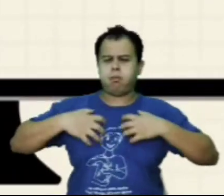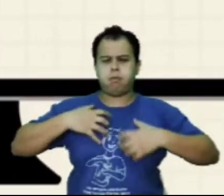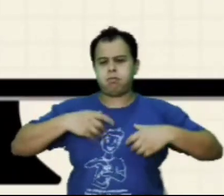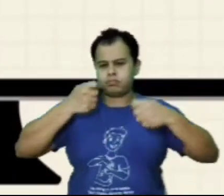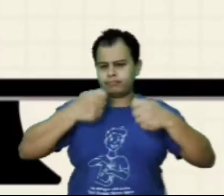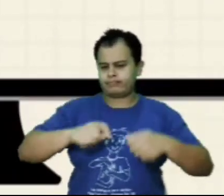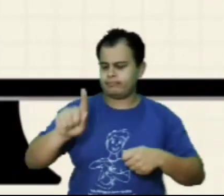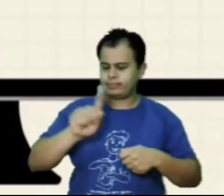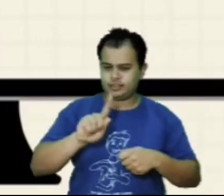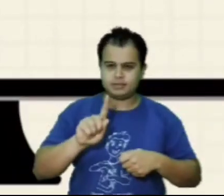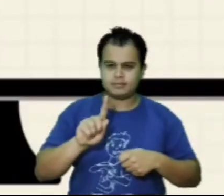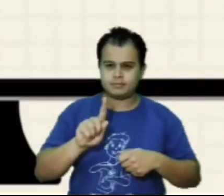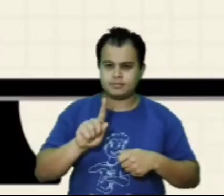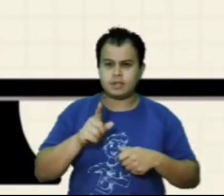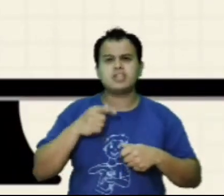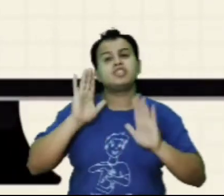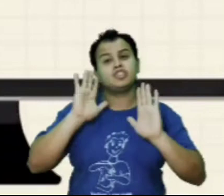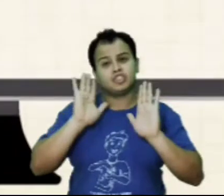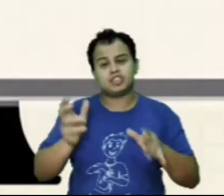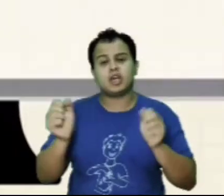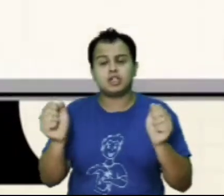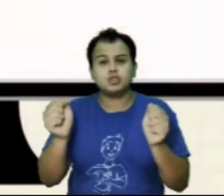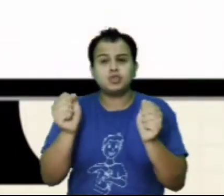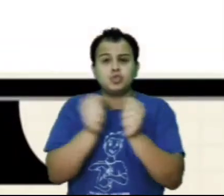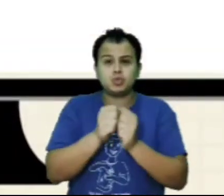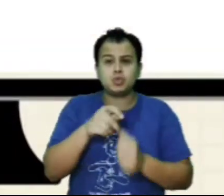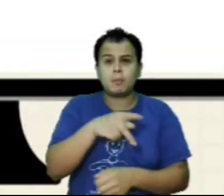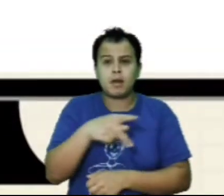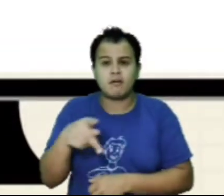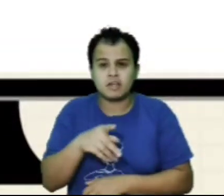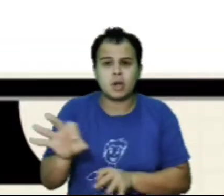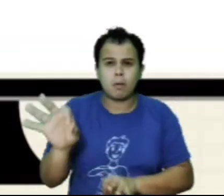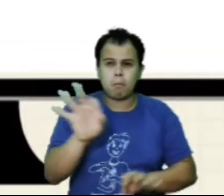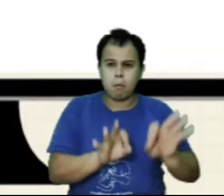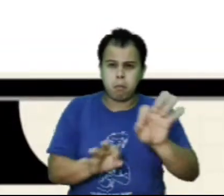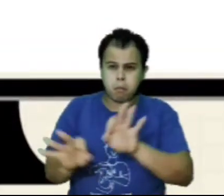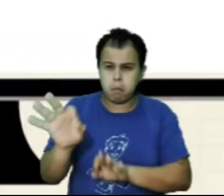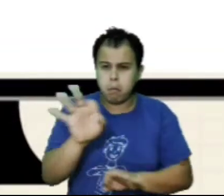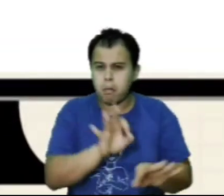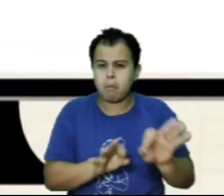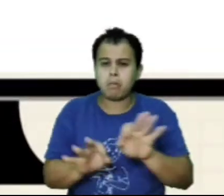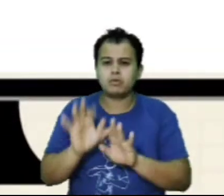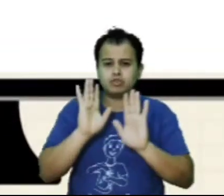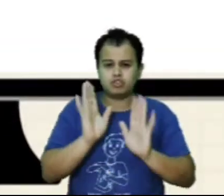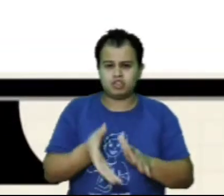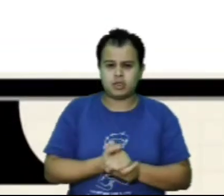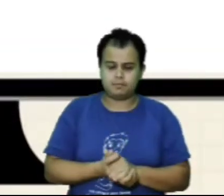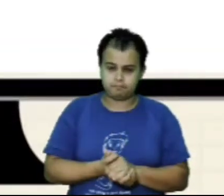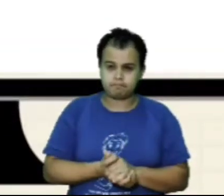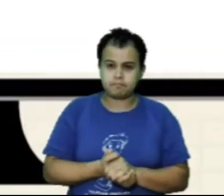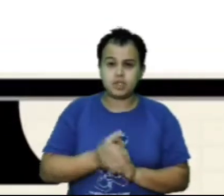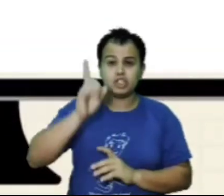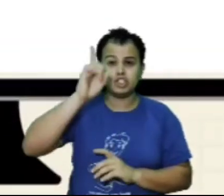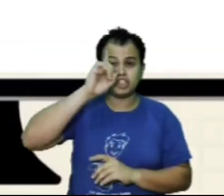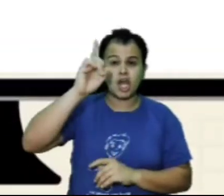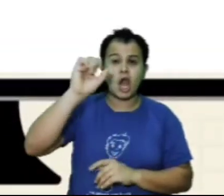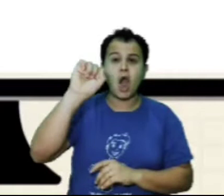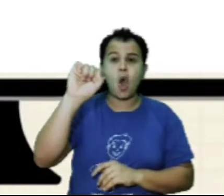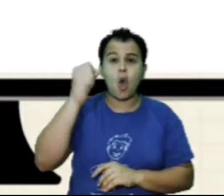planejamento já tem ocorrido há uns dias com as professoras, e a gente, de 8/2